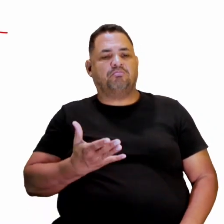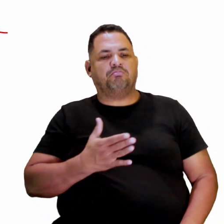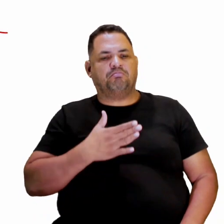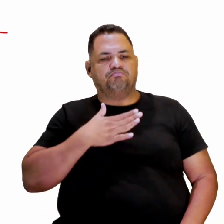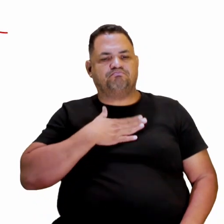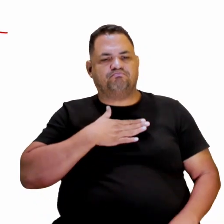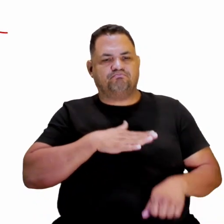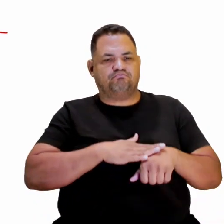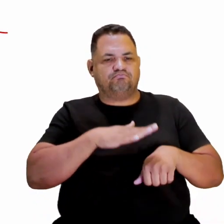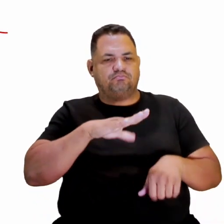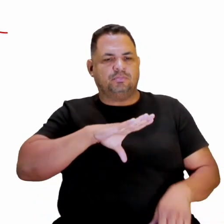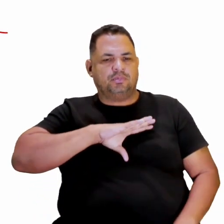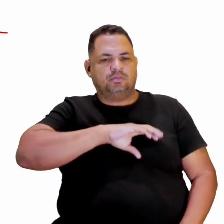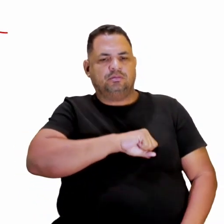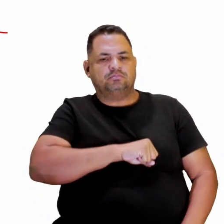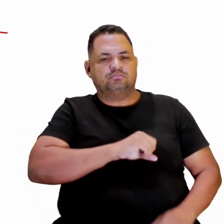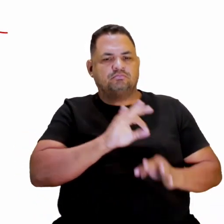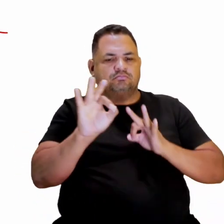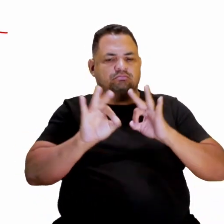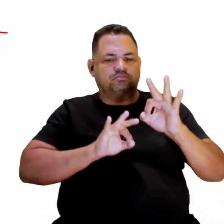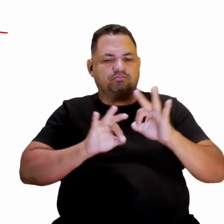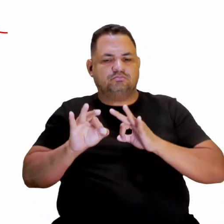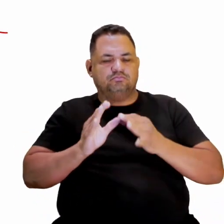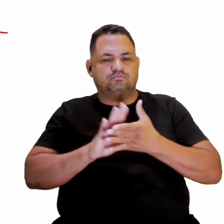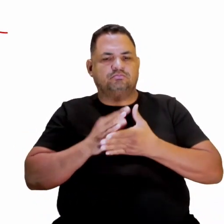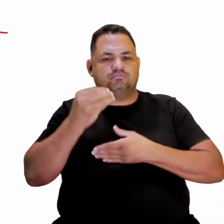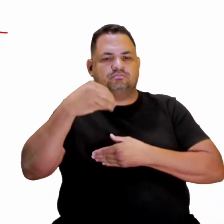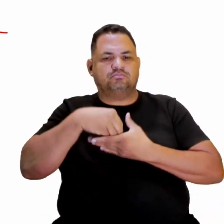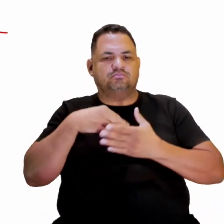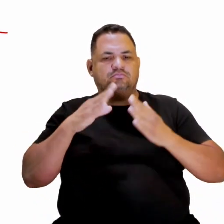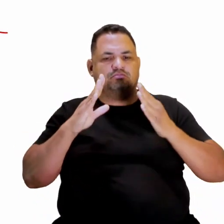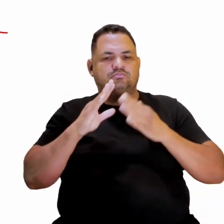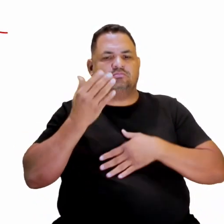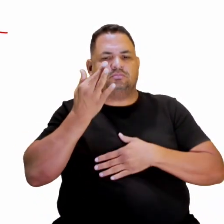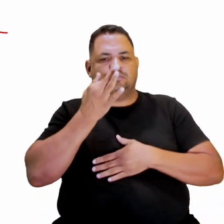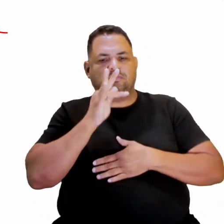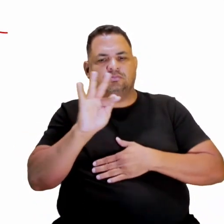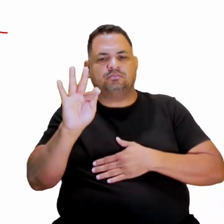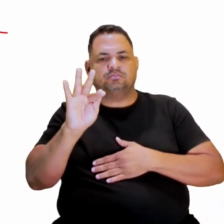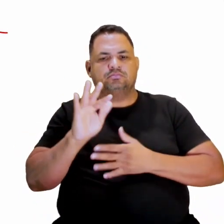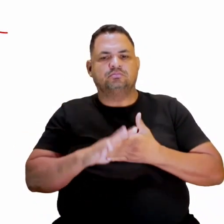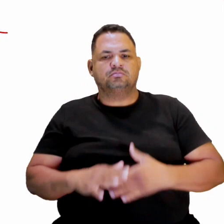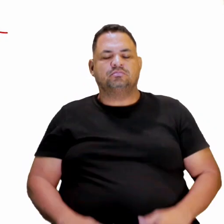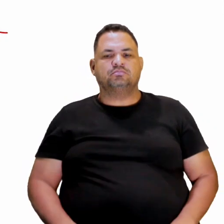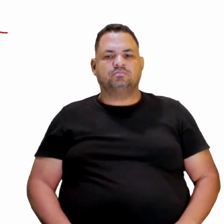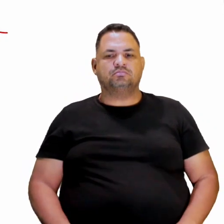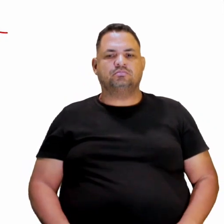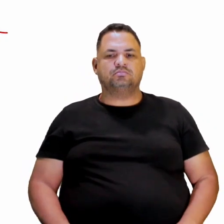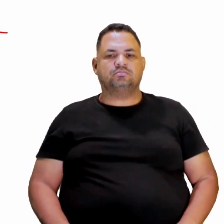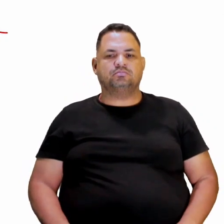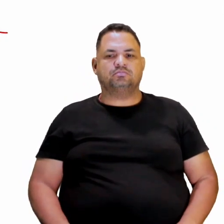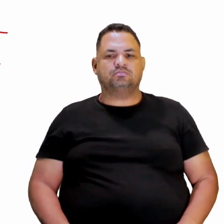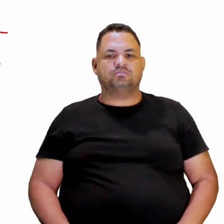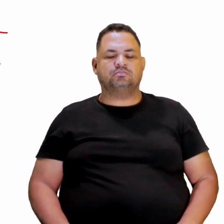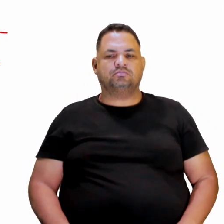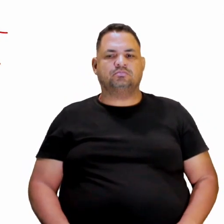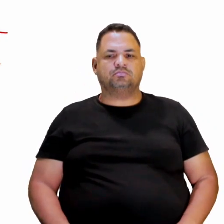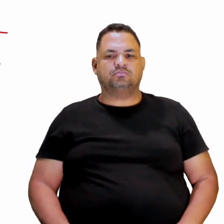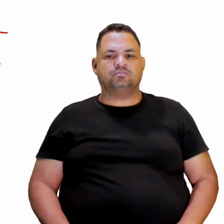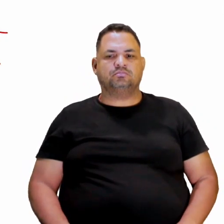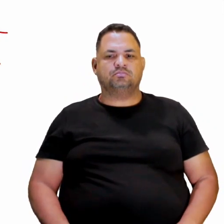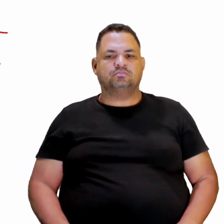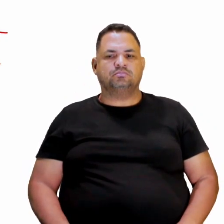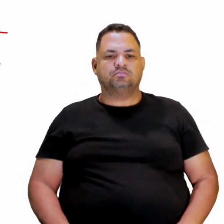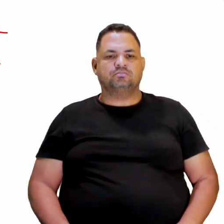a engenhosidade que está presente no campus. It is impossible that ingenuity don't push